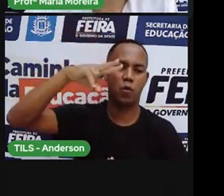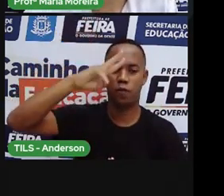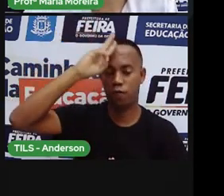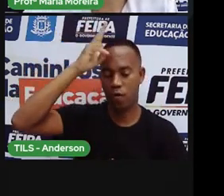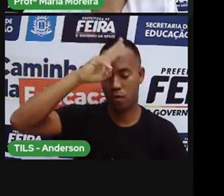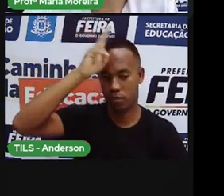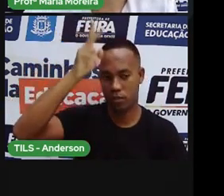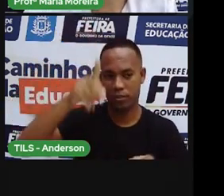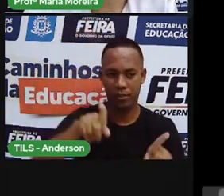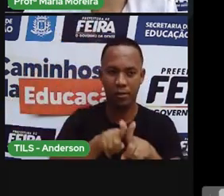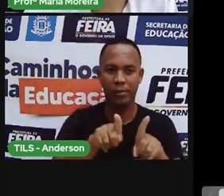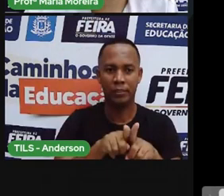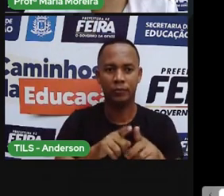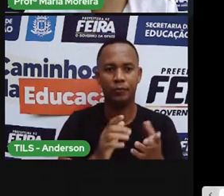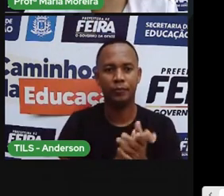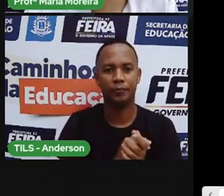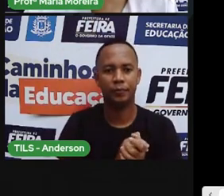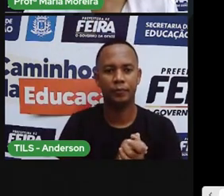Sol.